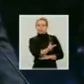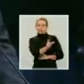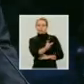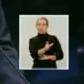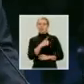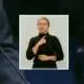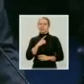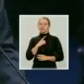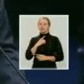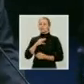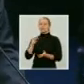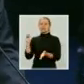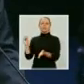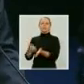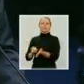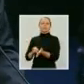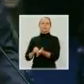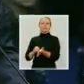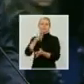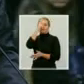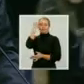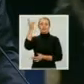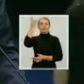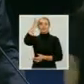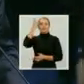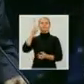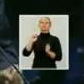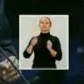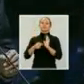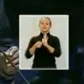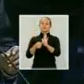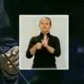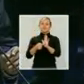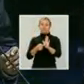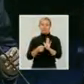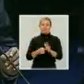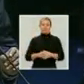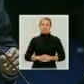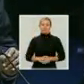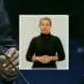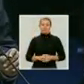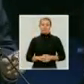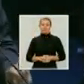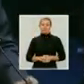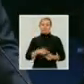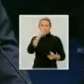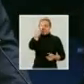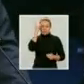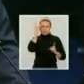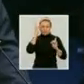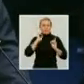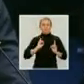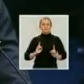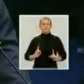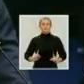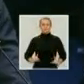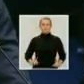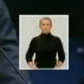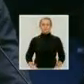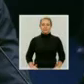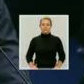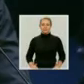desperdício de talentos que isso representa. Um portador de deficiência